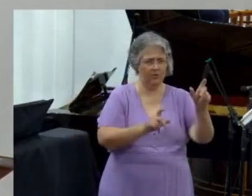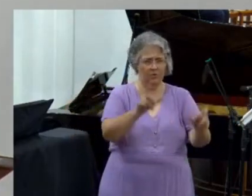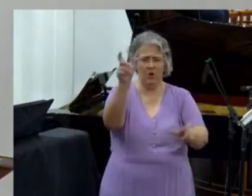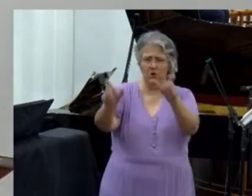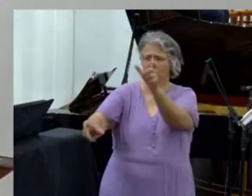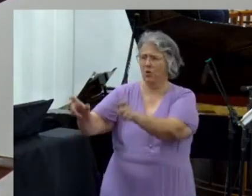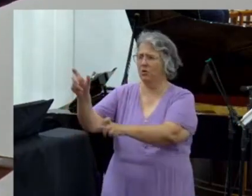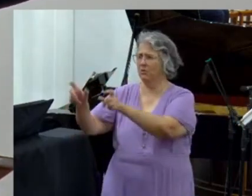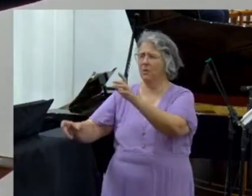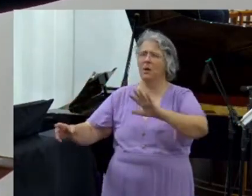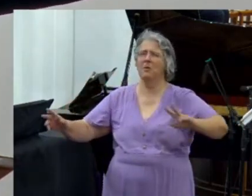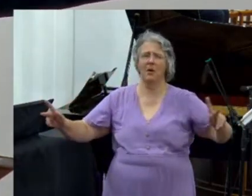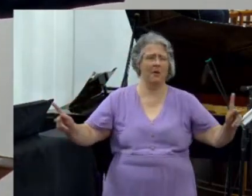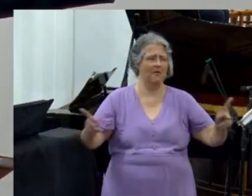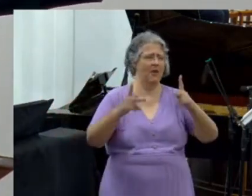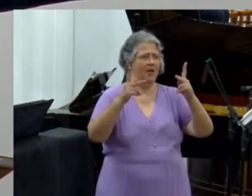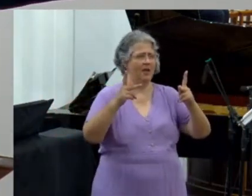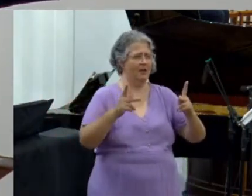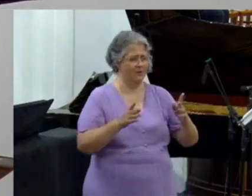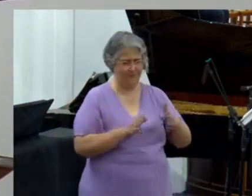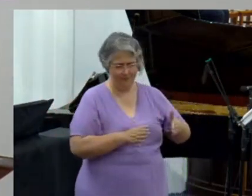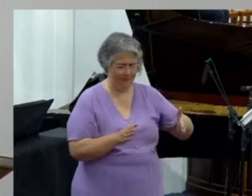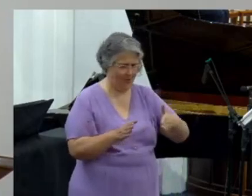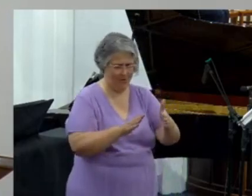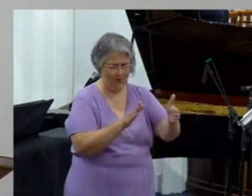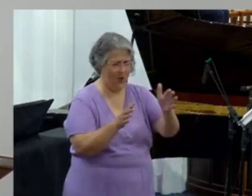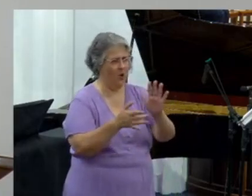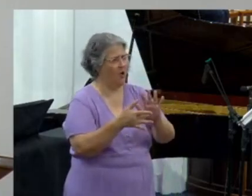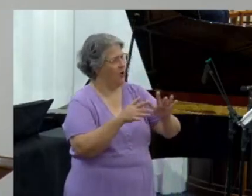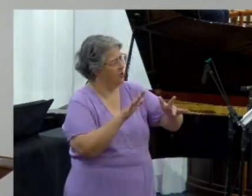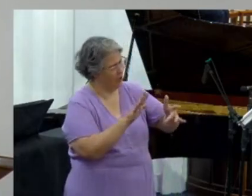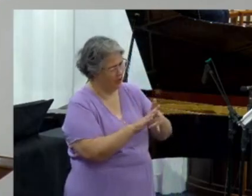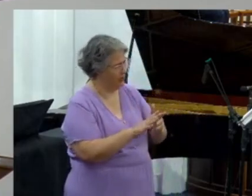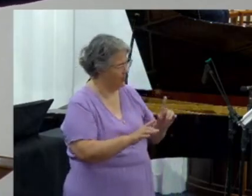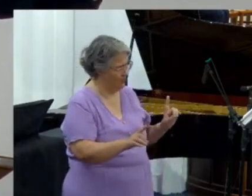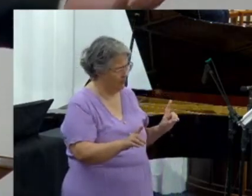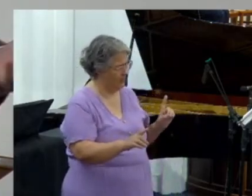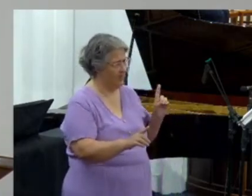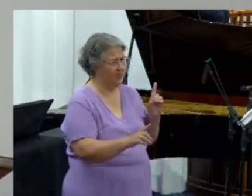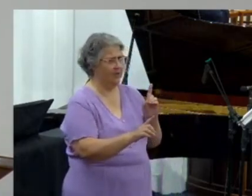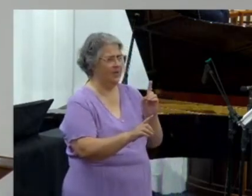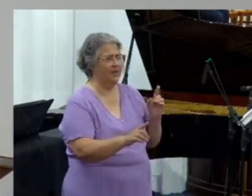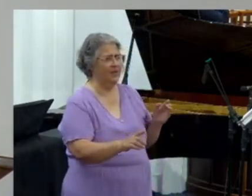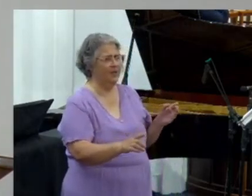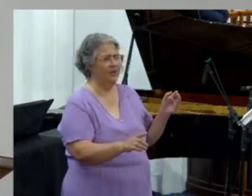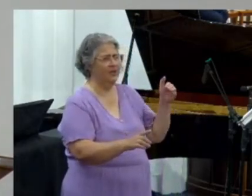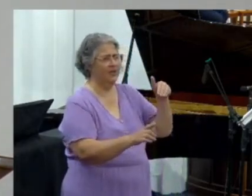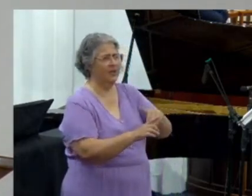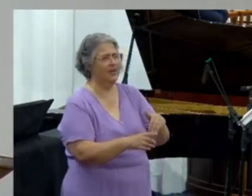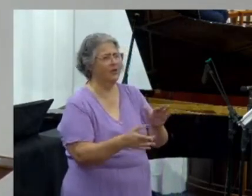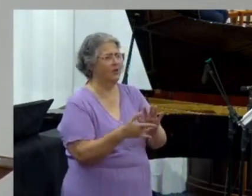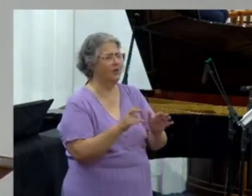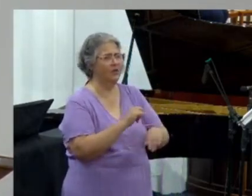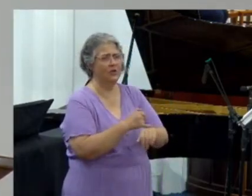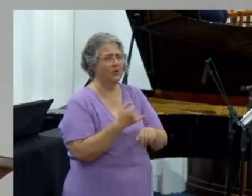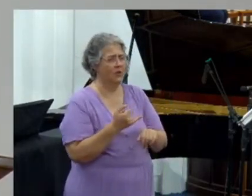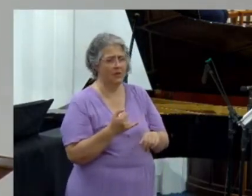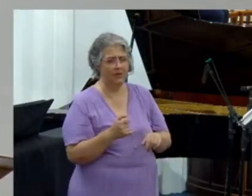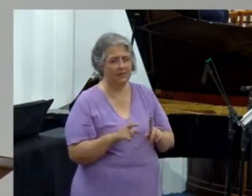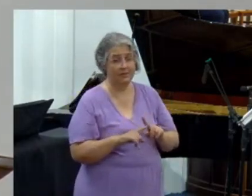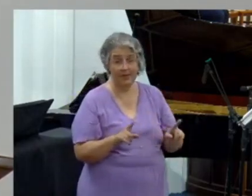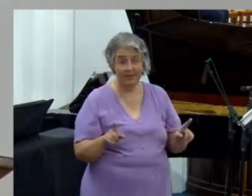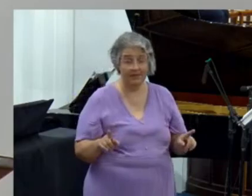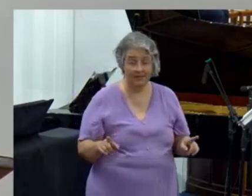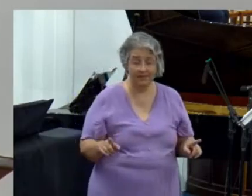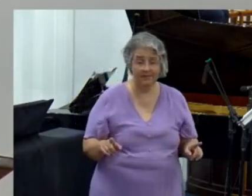empolgado, afinal um possível rei estava chegando em Jerusalém, um grande profeta vindo da região de Nazaré. mas são crianças